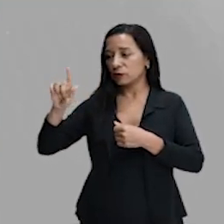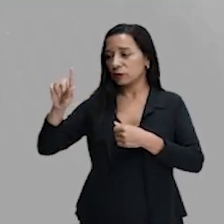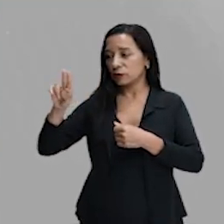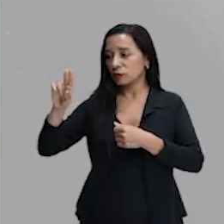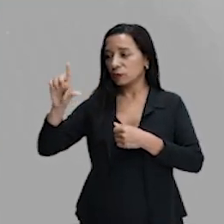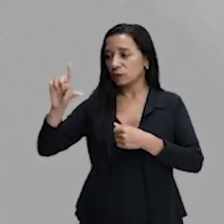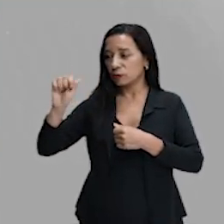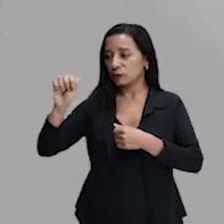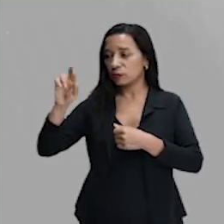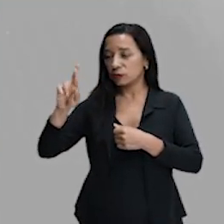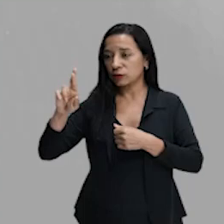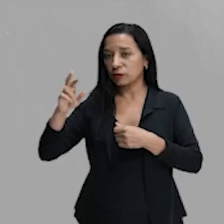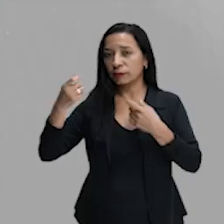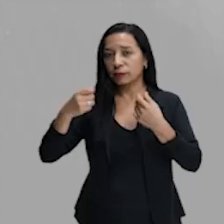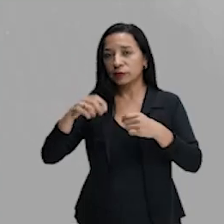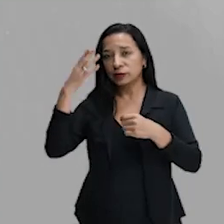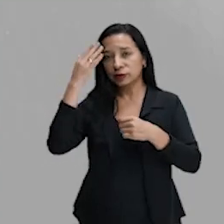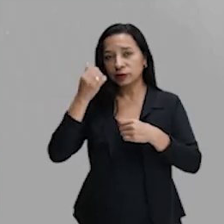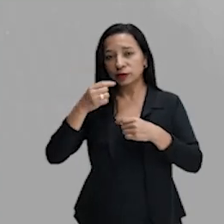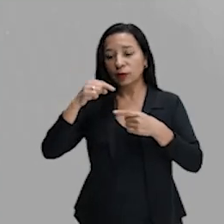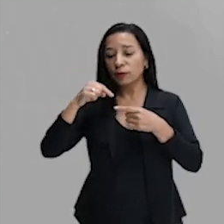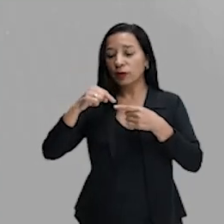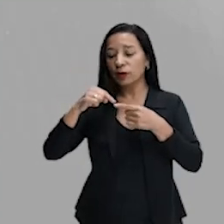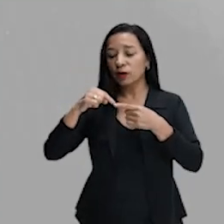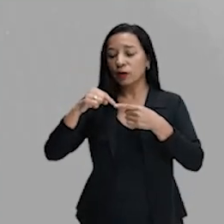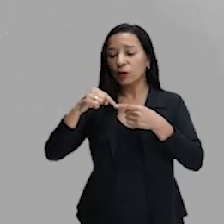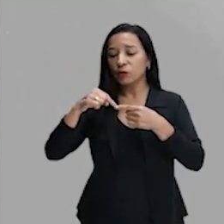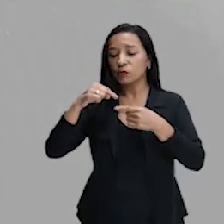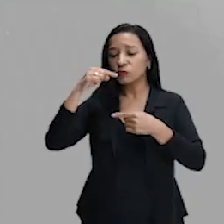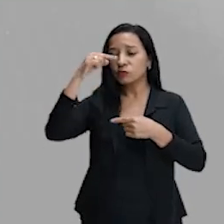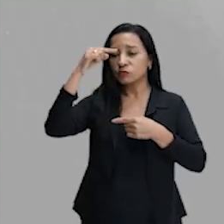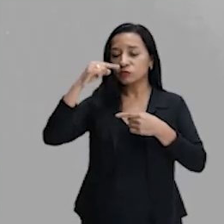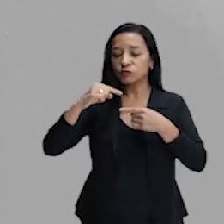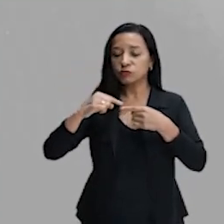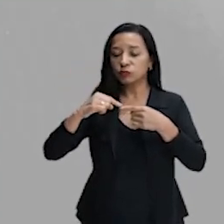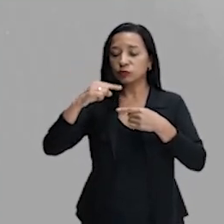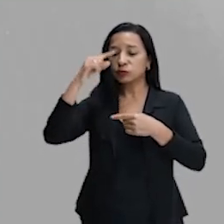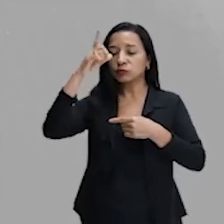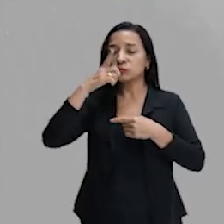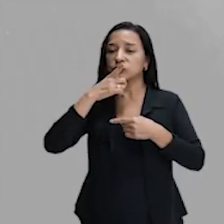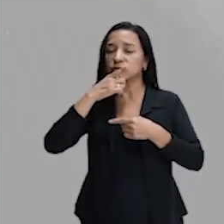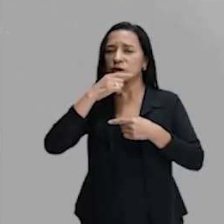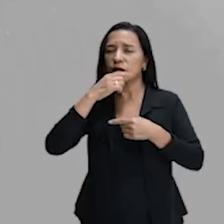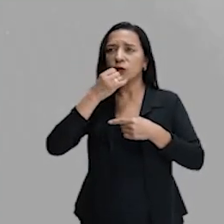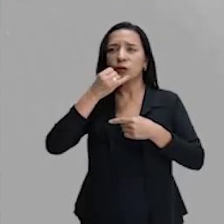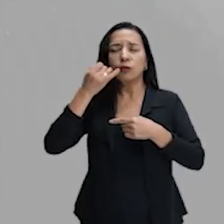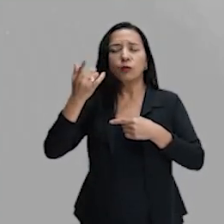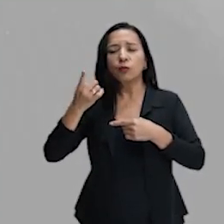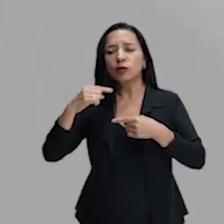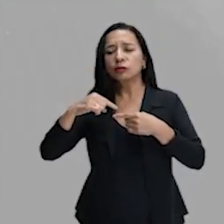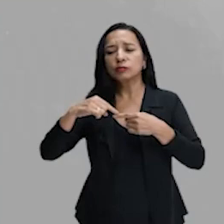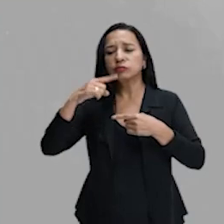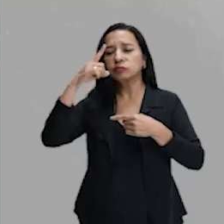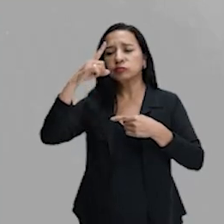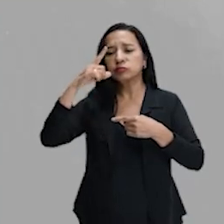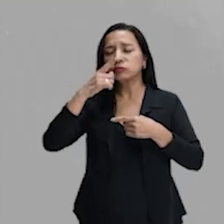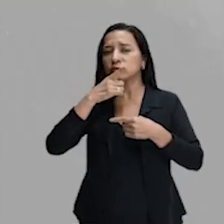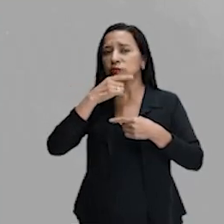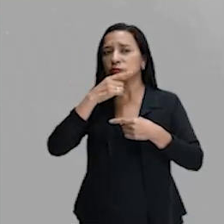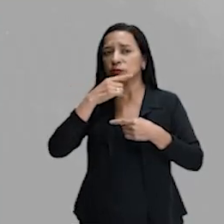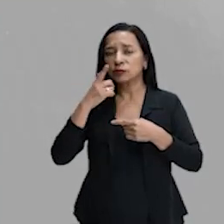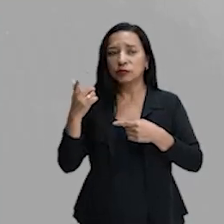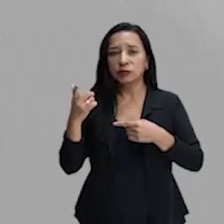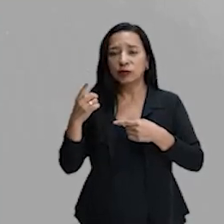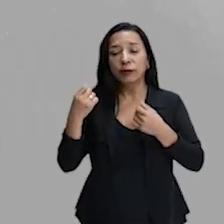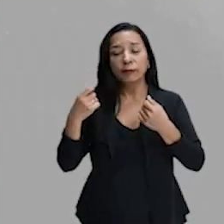capacidade para eu poder calcular a capacidade que é a quantidade de água por exemplo que comporta essa figura eu preciso saber o